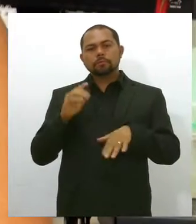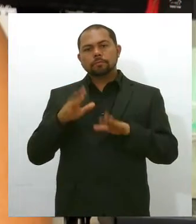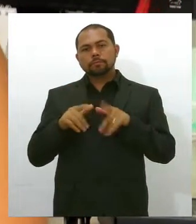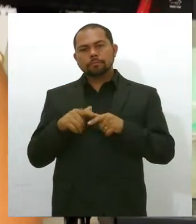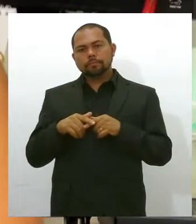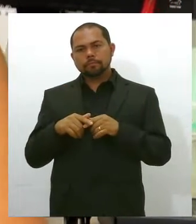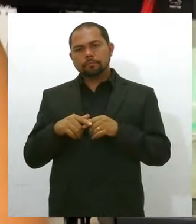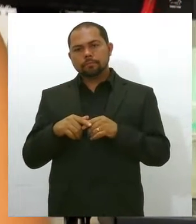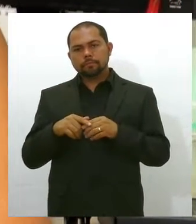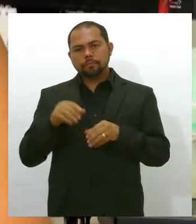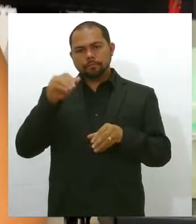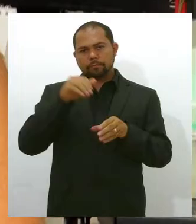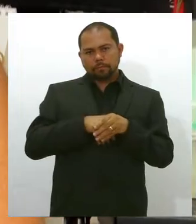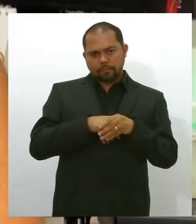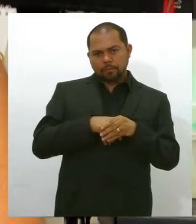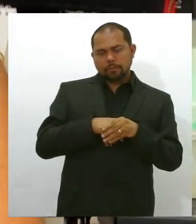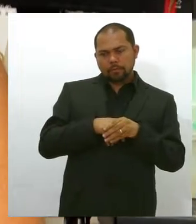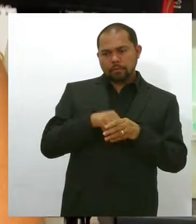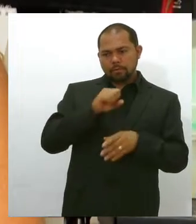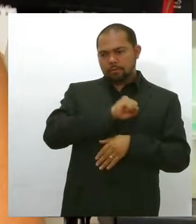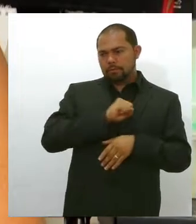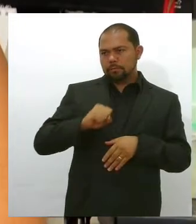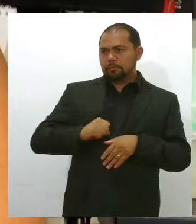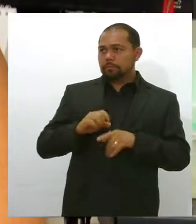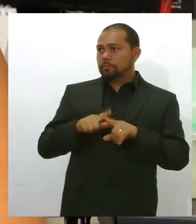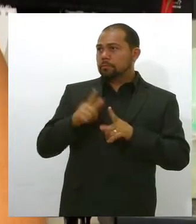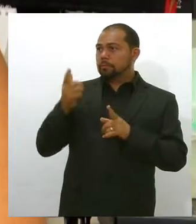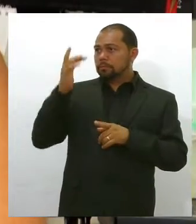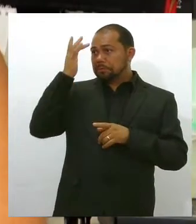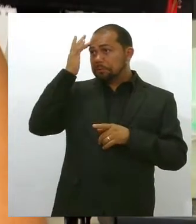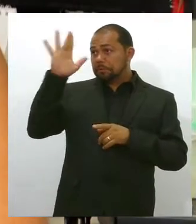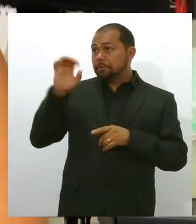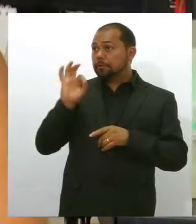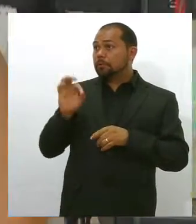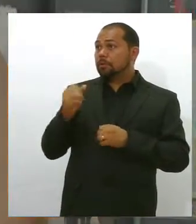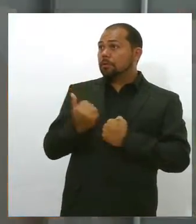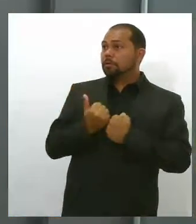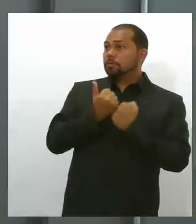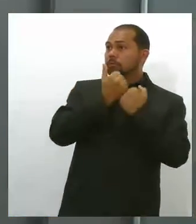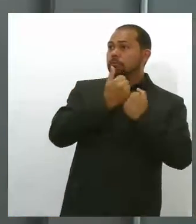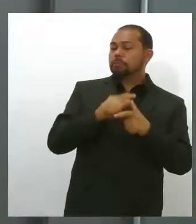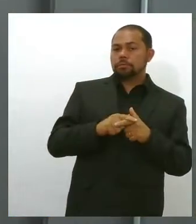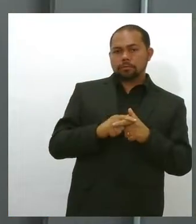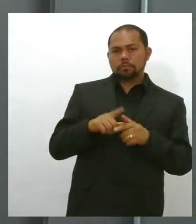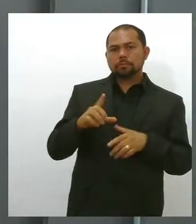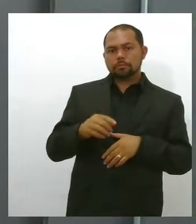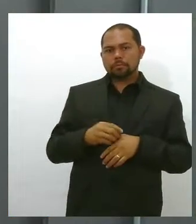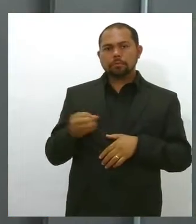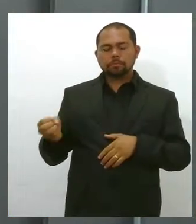Mas a gente não tem nem conhecimento de quem é o suplente é uma das novidades